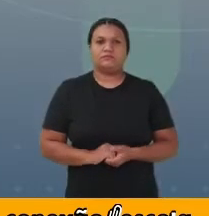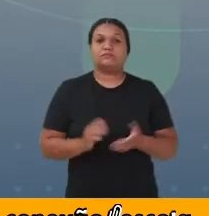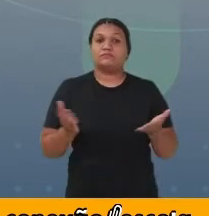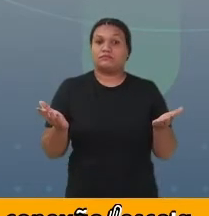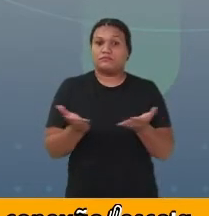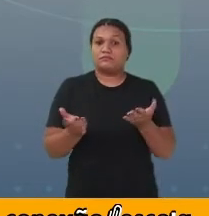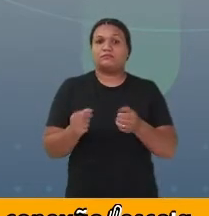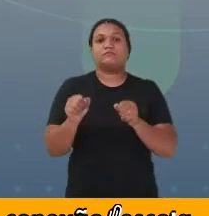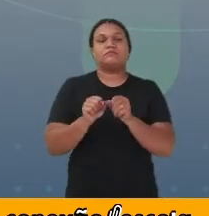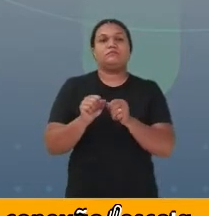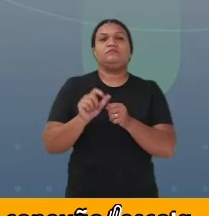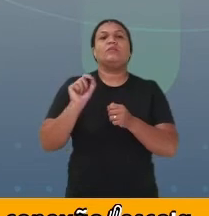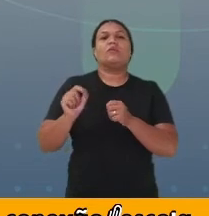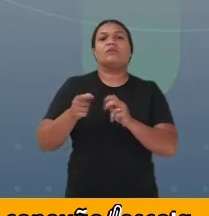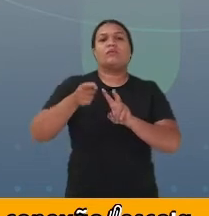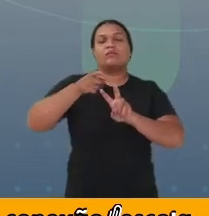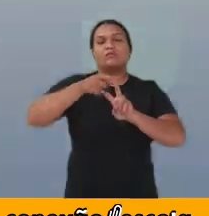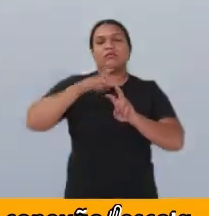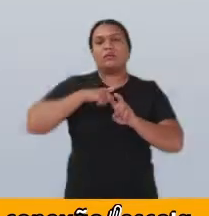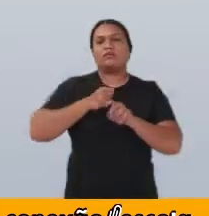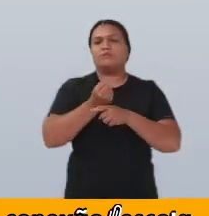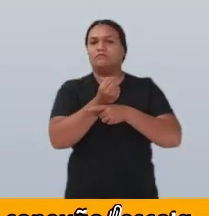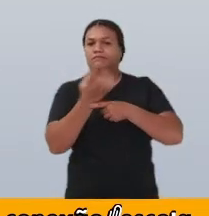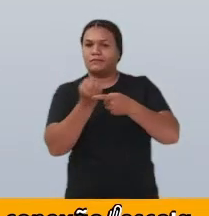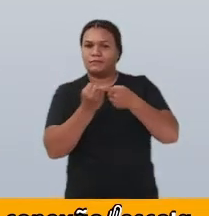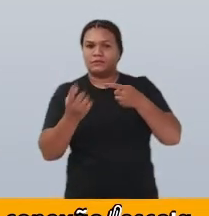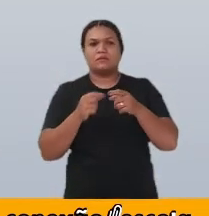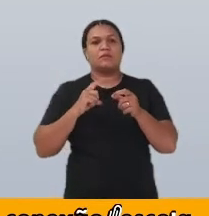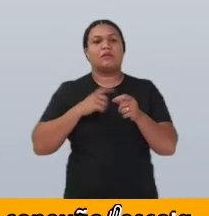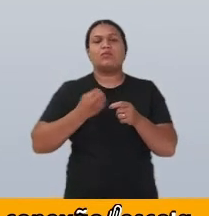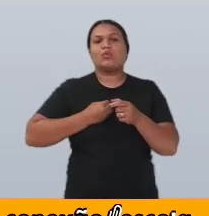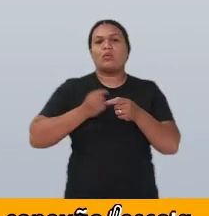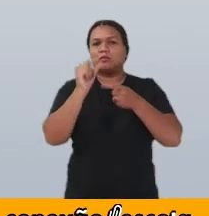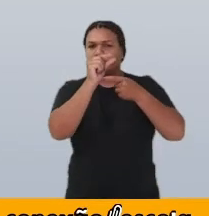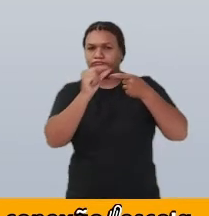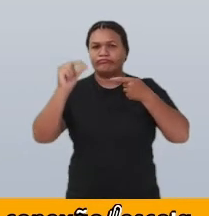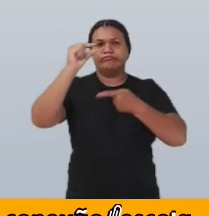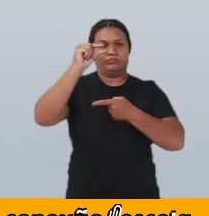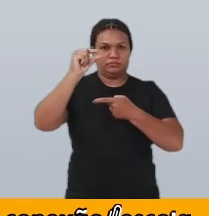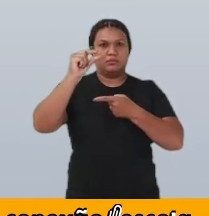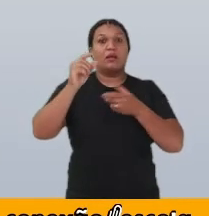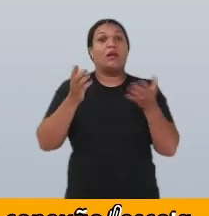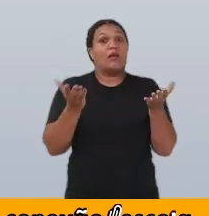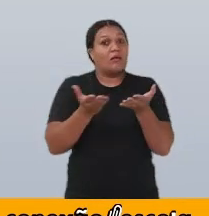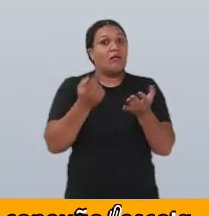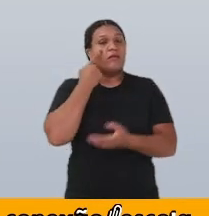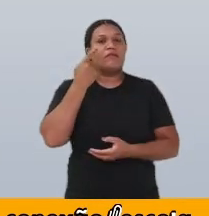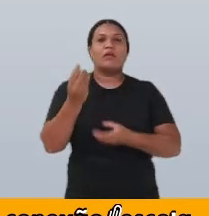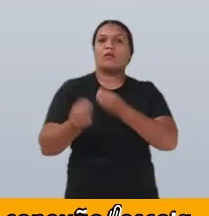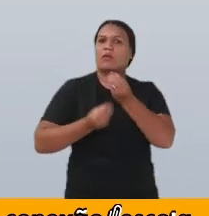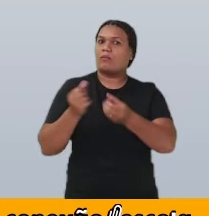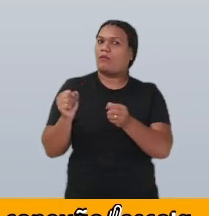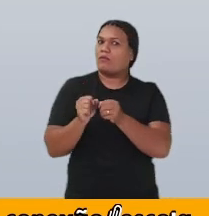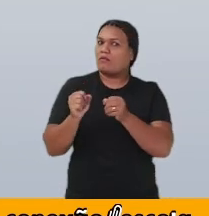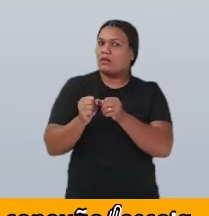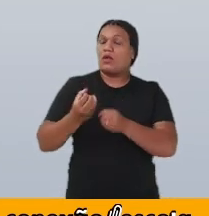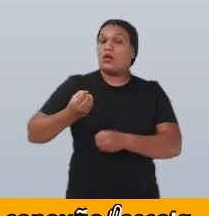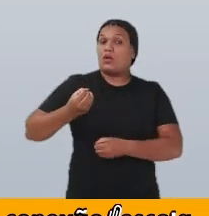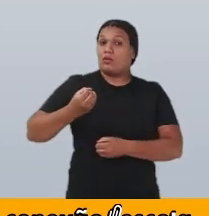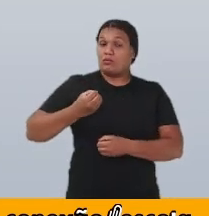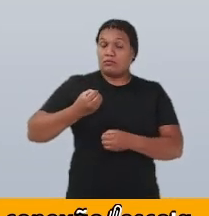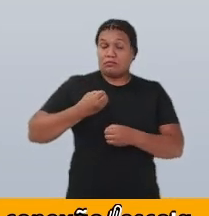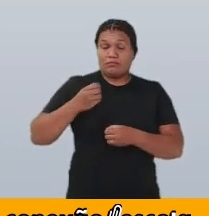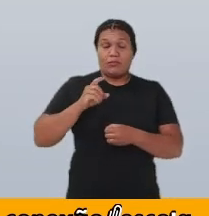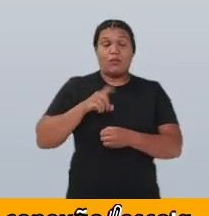Potenciação de frações. Sabemos que a multiplicação de frações é feita multiplicando numerador com